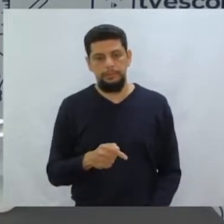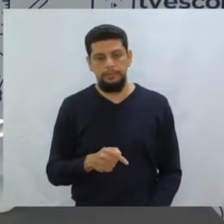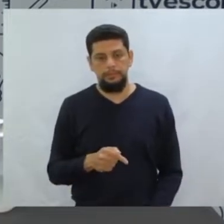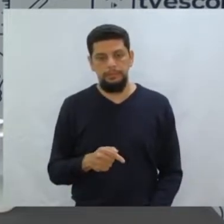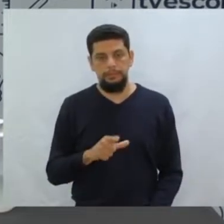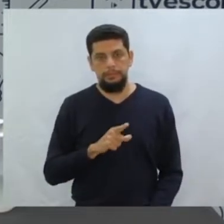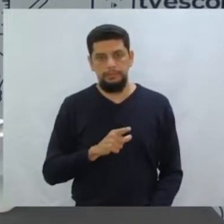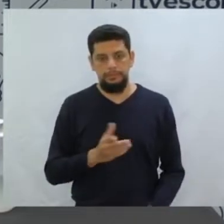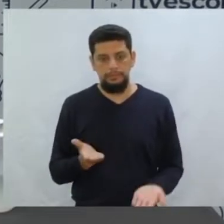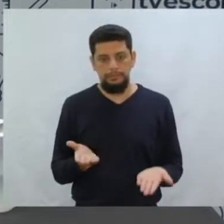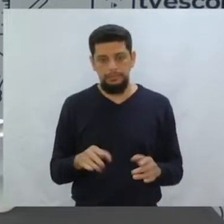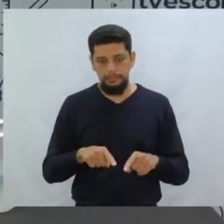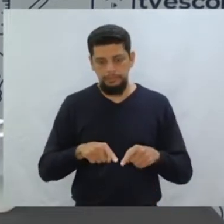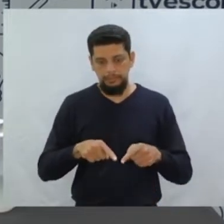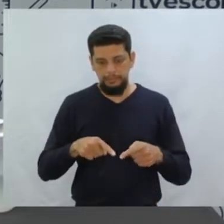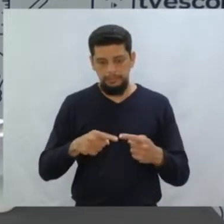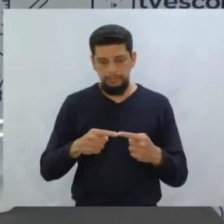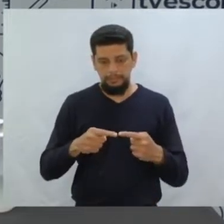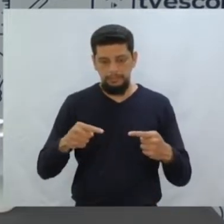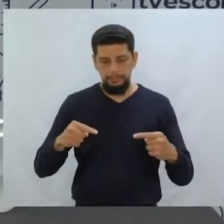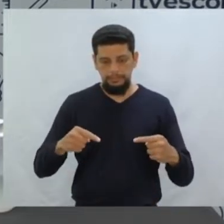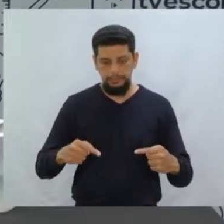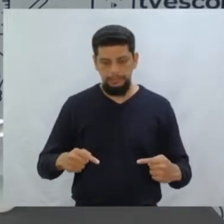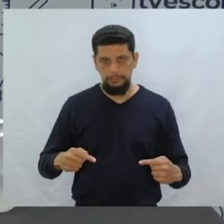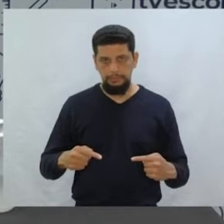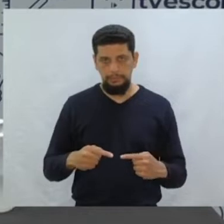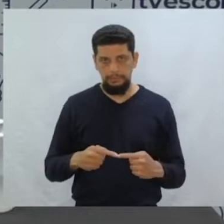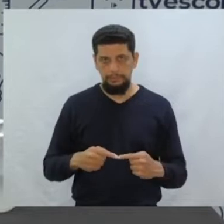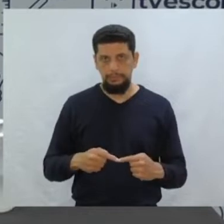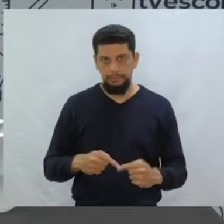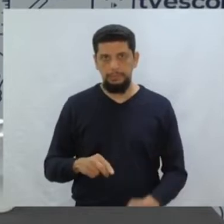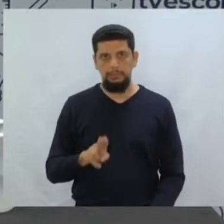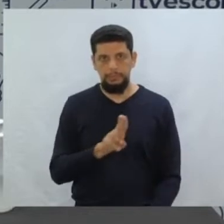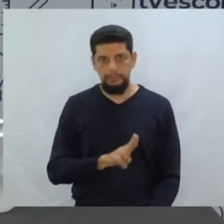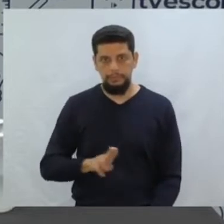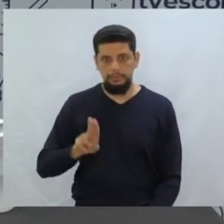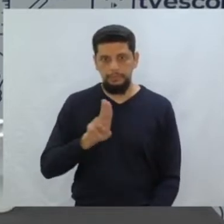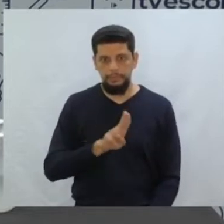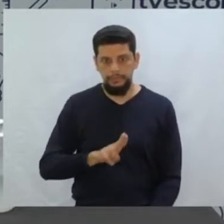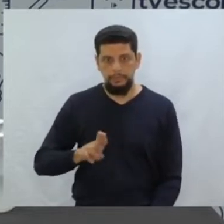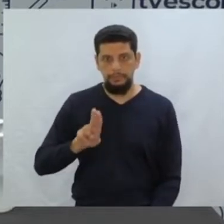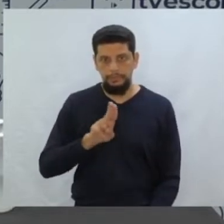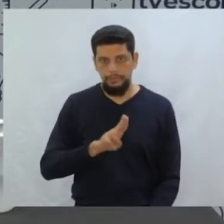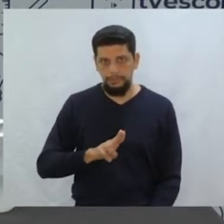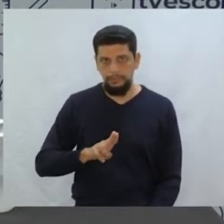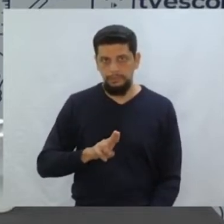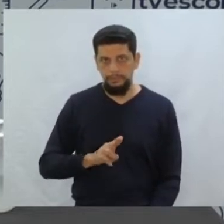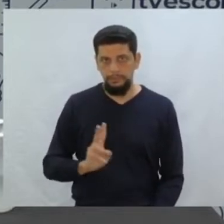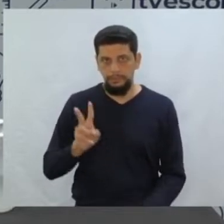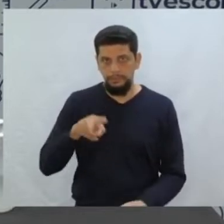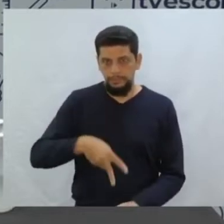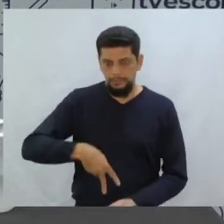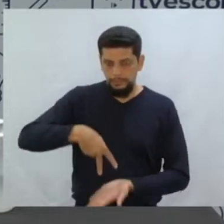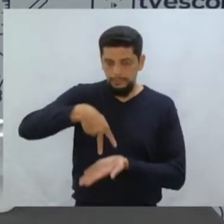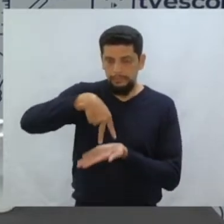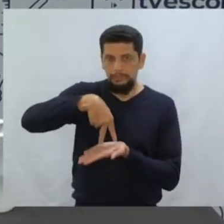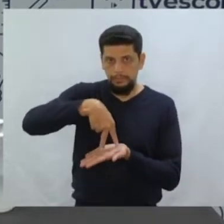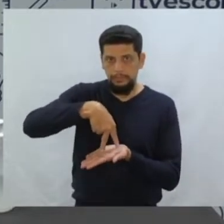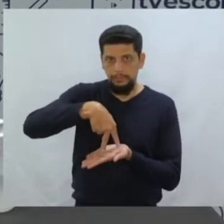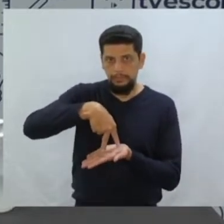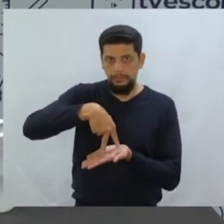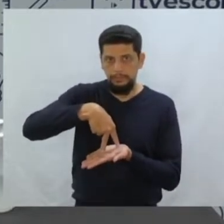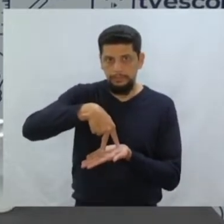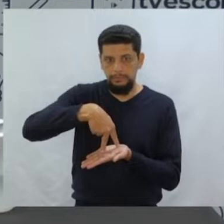E aqui tenho a balança que nós usamos, né? Muitas pessoas têm essa balança